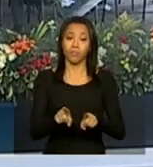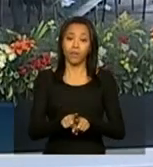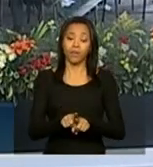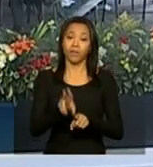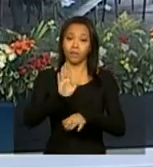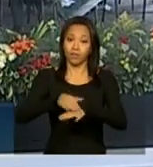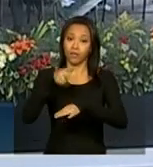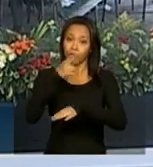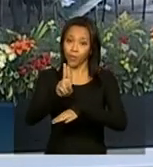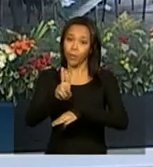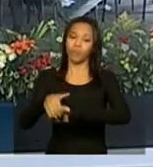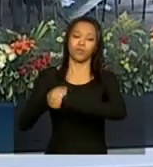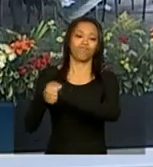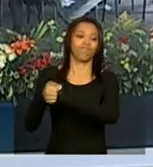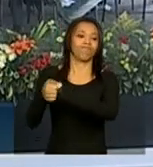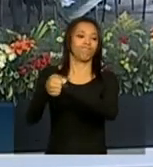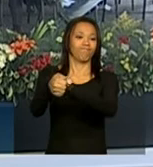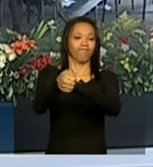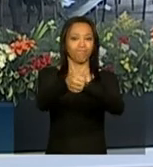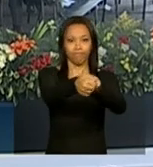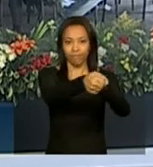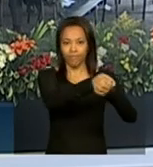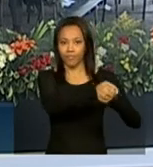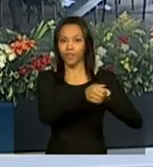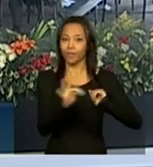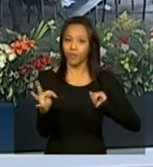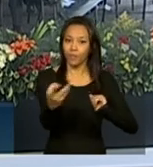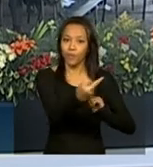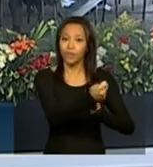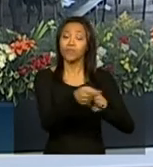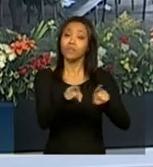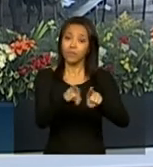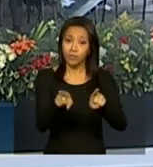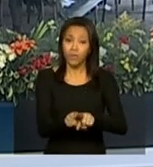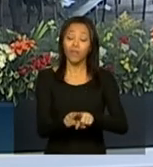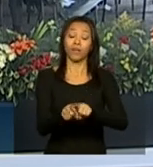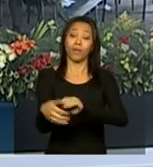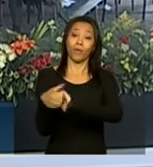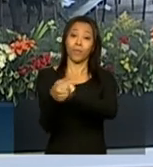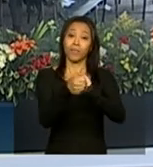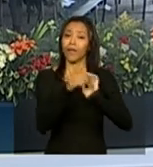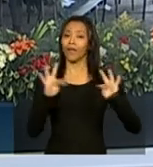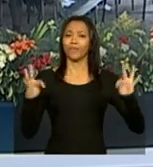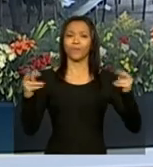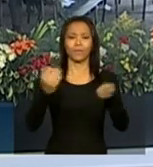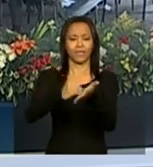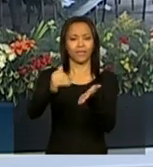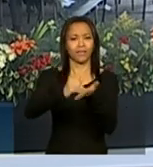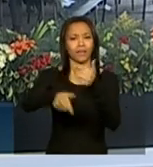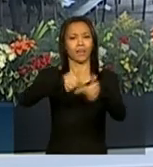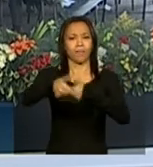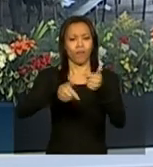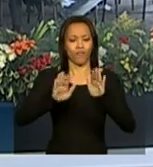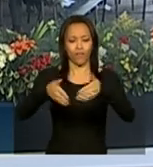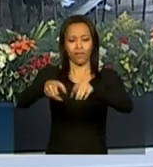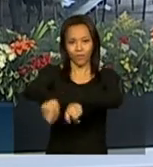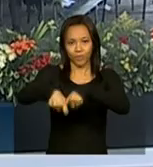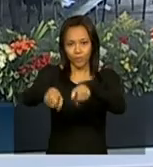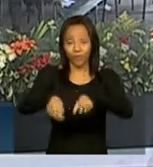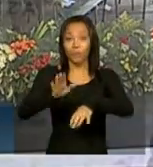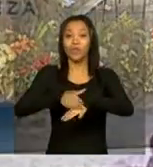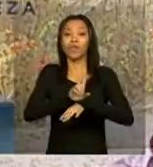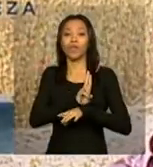todo aqui o palanque, e quero cumprimentar todos os secretários da Agricultura em nome do Nery